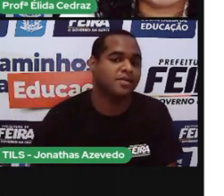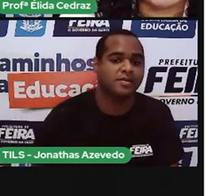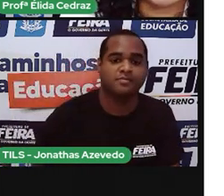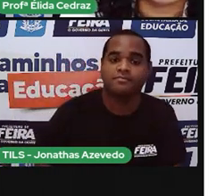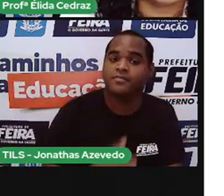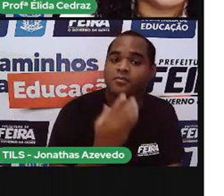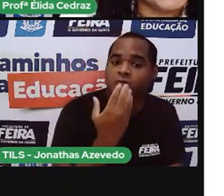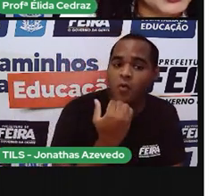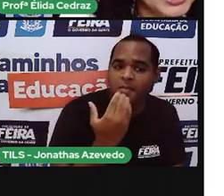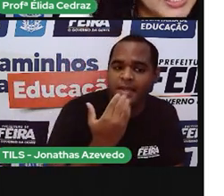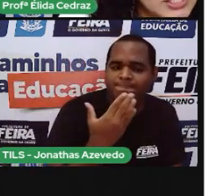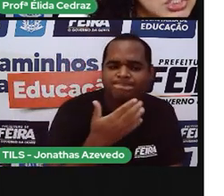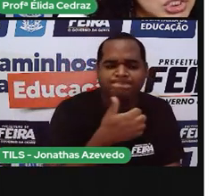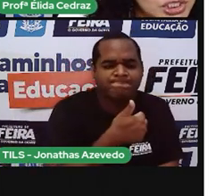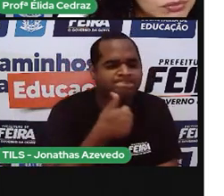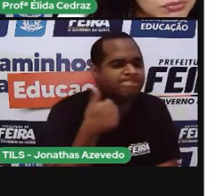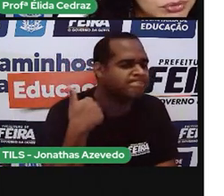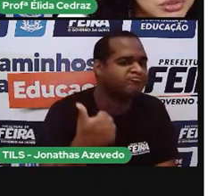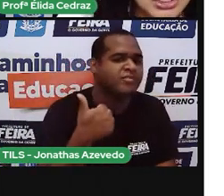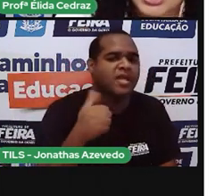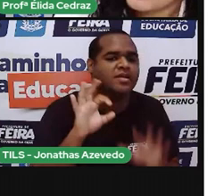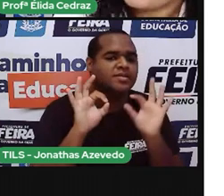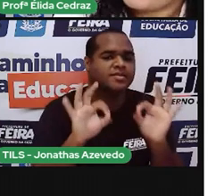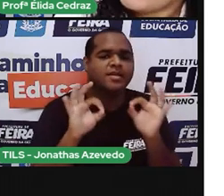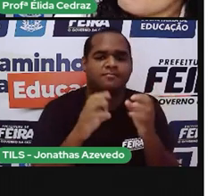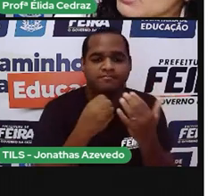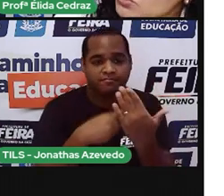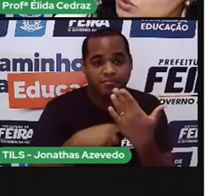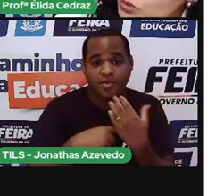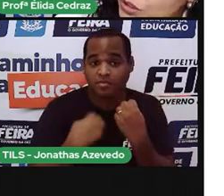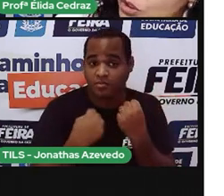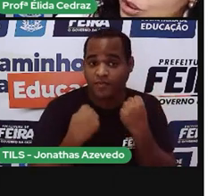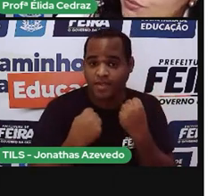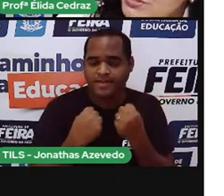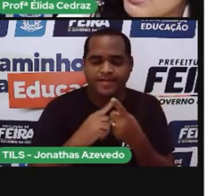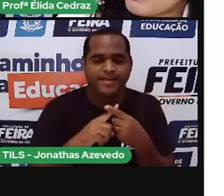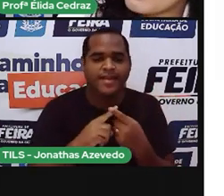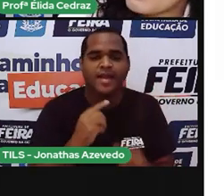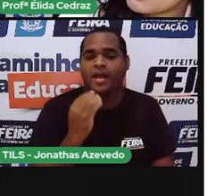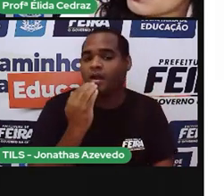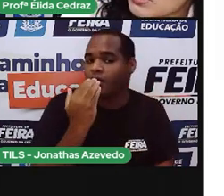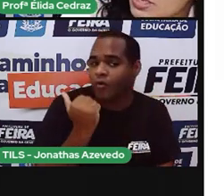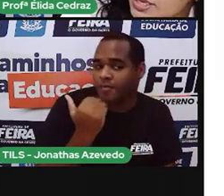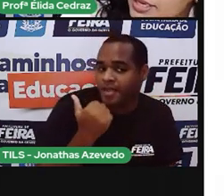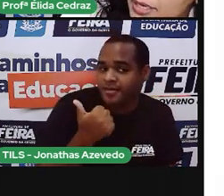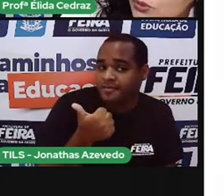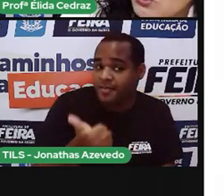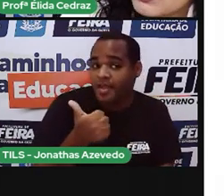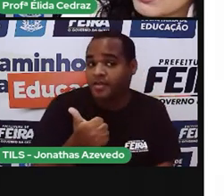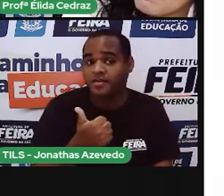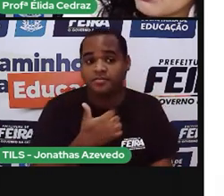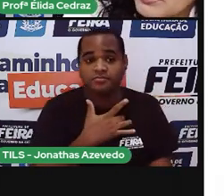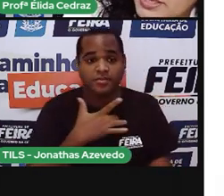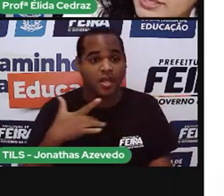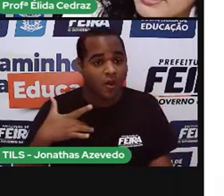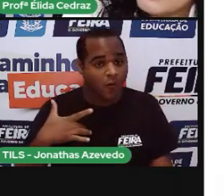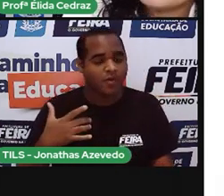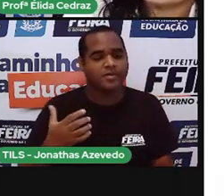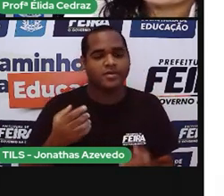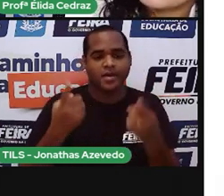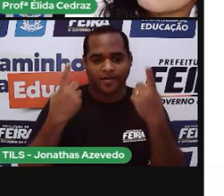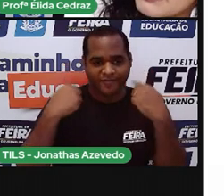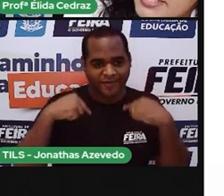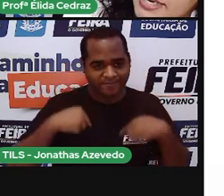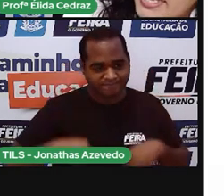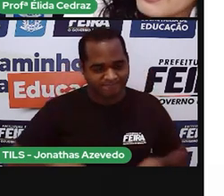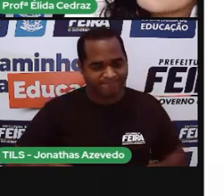Comer alimentos nutritivos. Alimentos nutritivos são alimentos ricos em